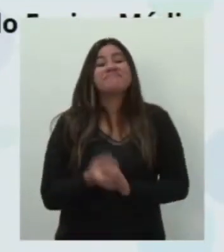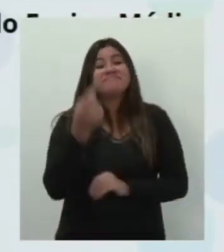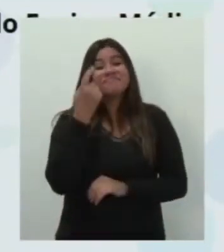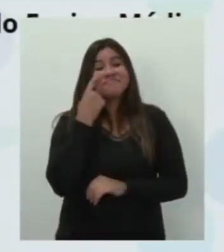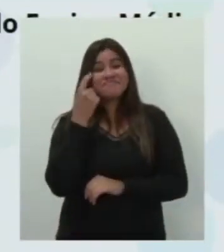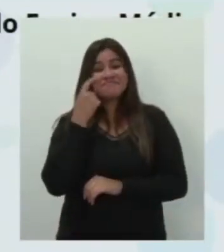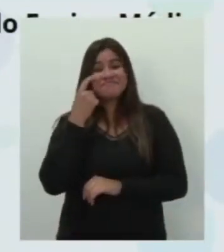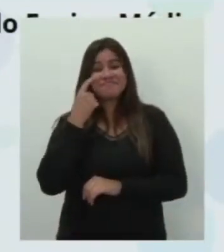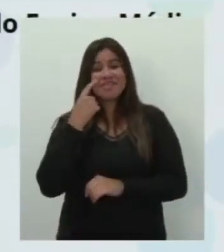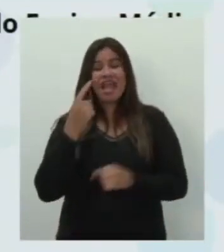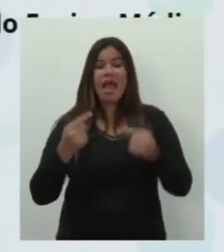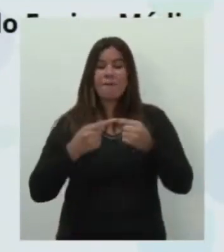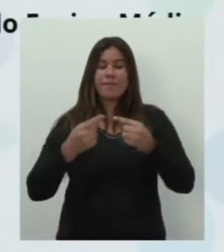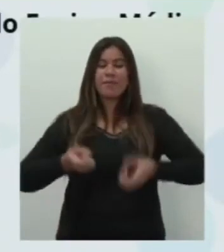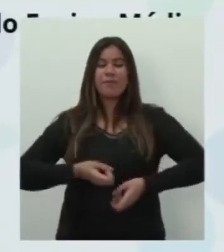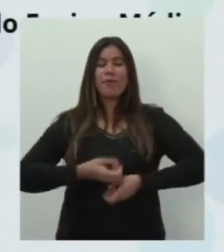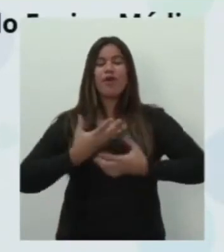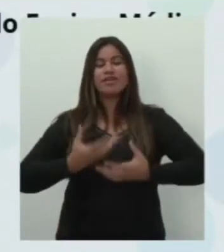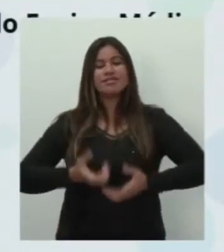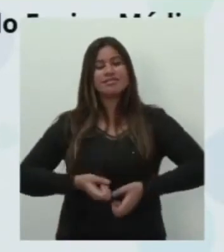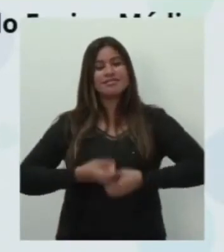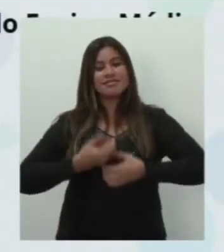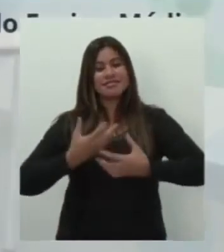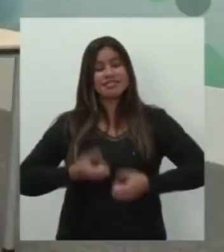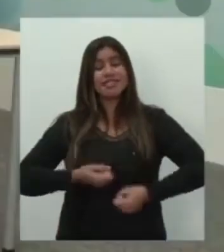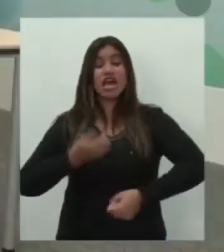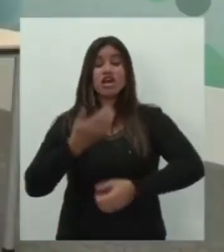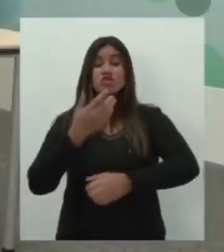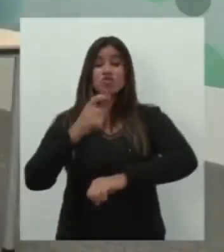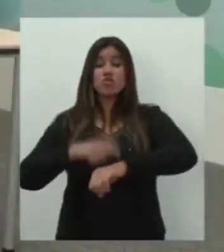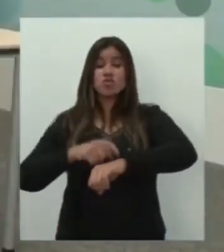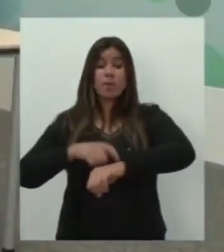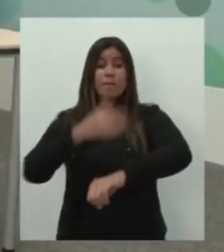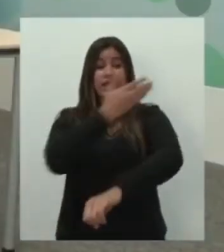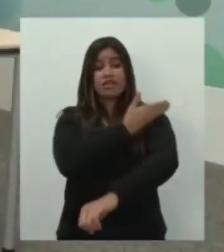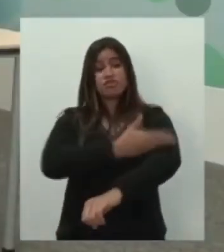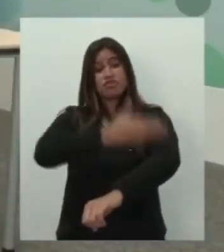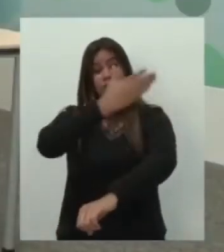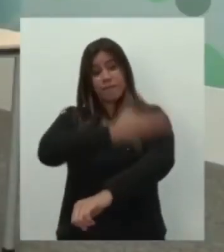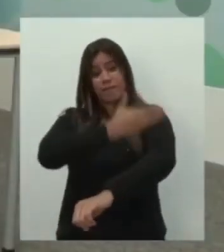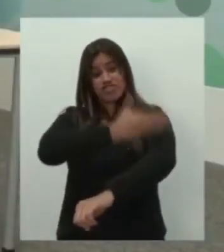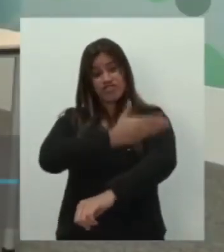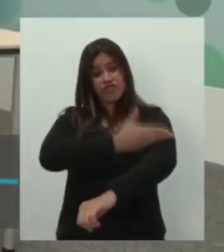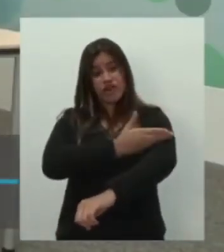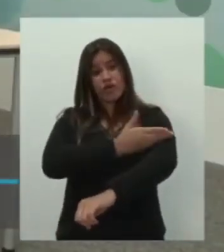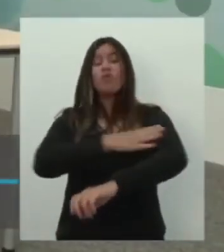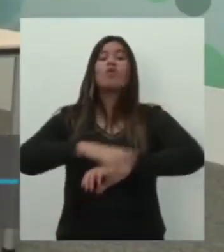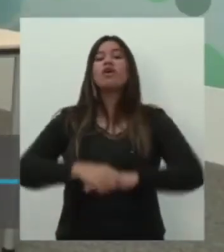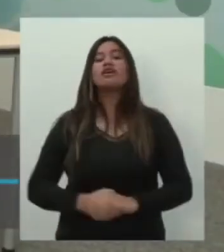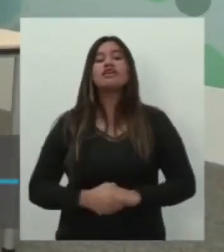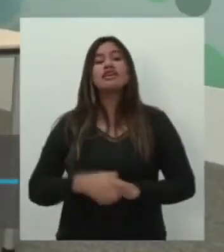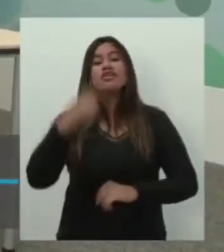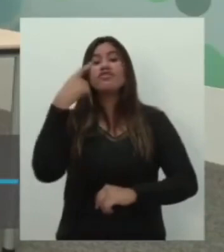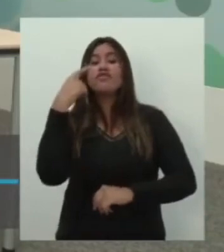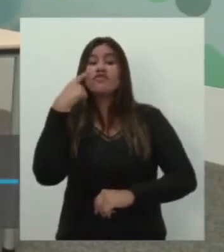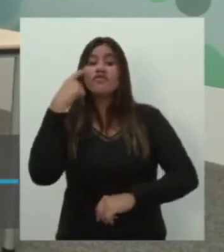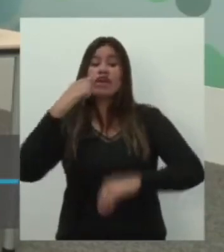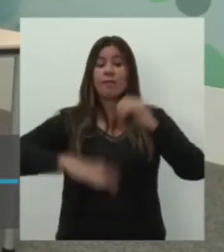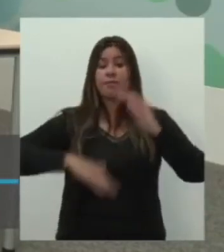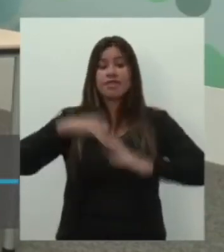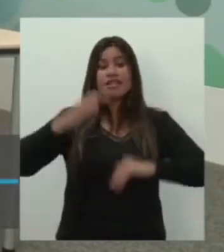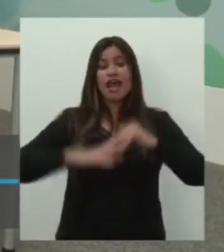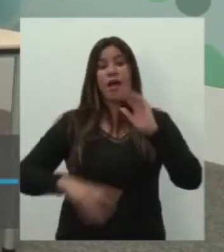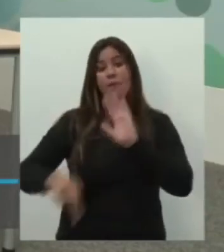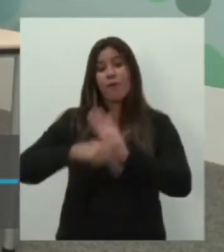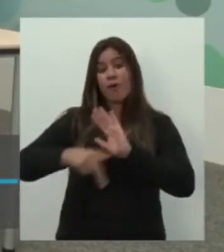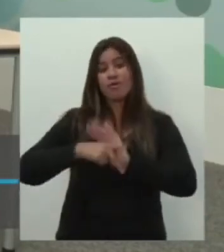estar entre as poesias do período medieval. Nossa, parece chato, mas vai ser legal, aguarde. Quais são as habilidades do objetivo de hoje, professora? Vamos lá